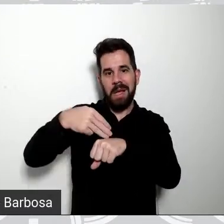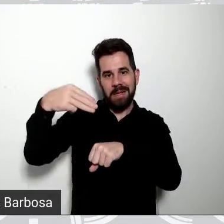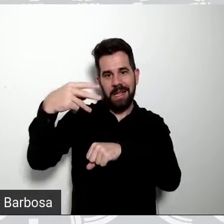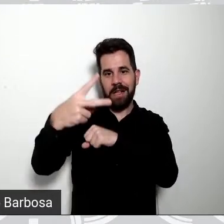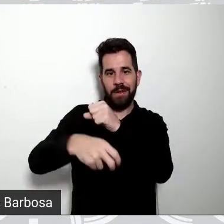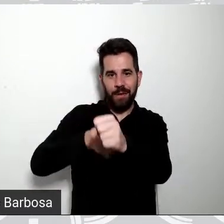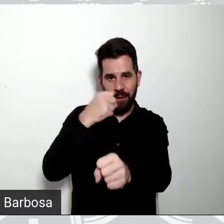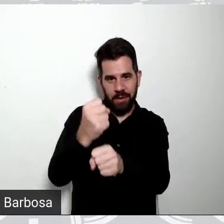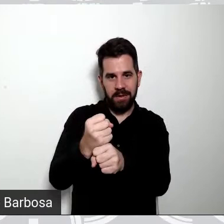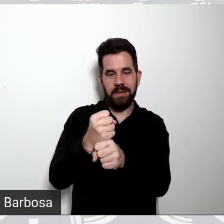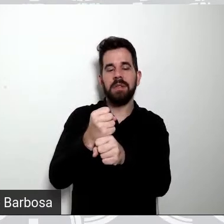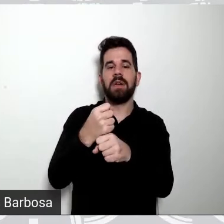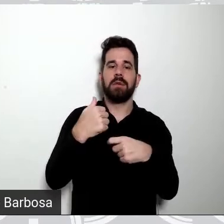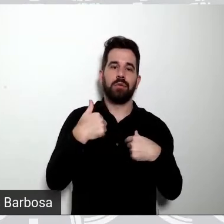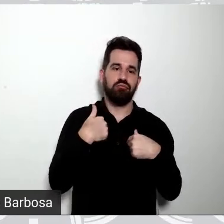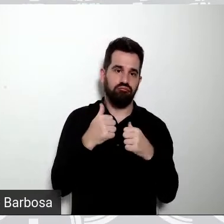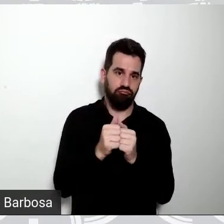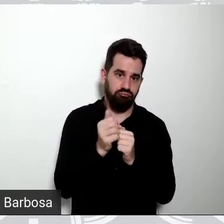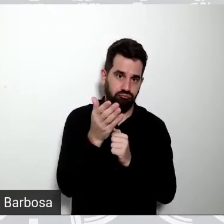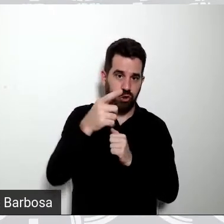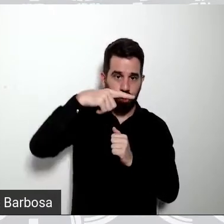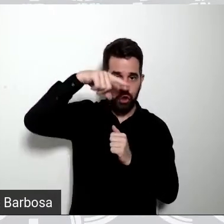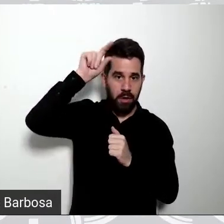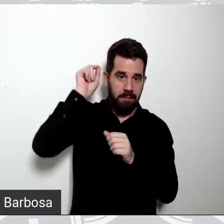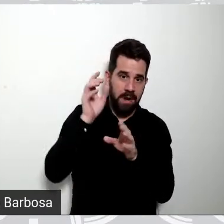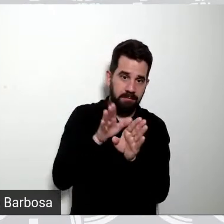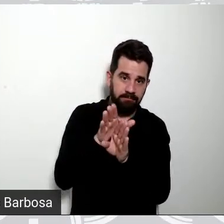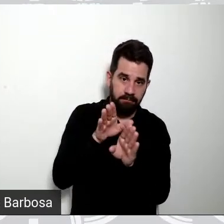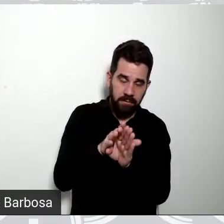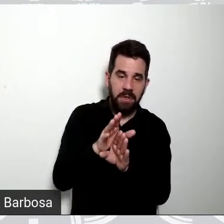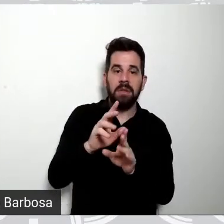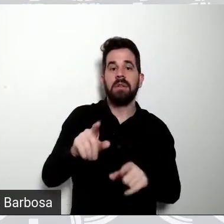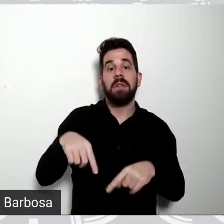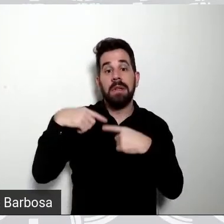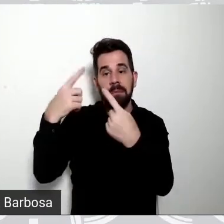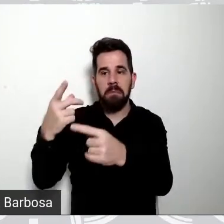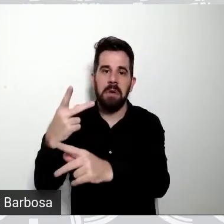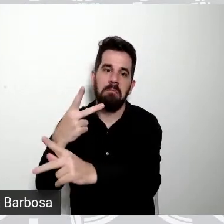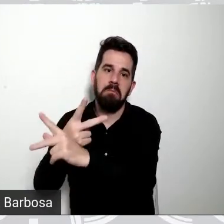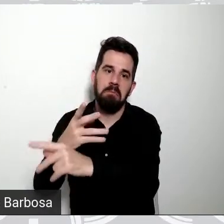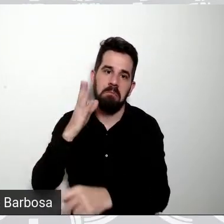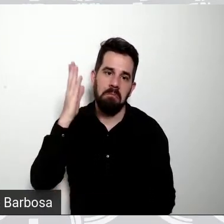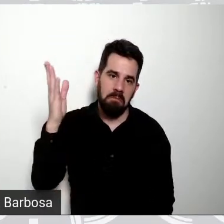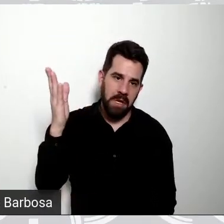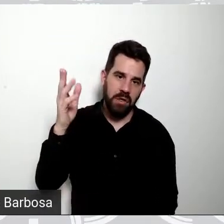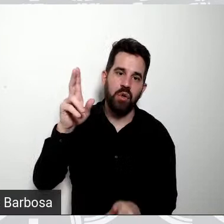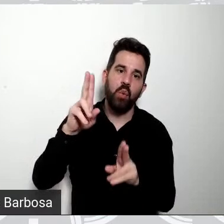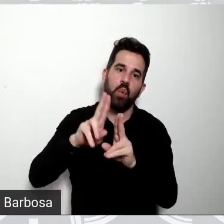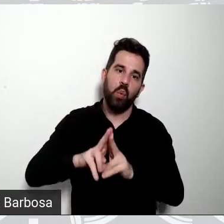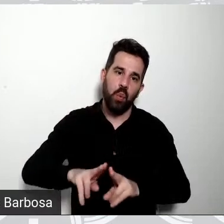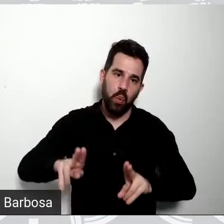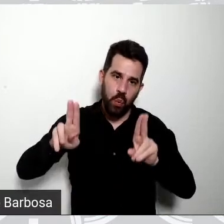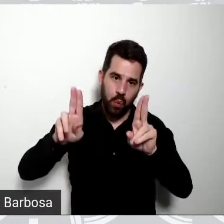Tem a Eliane. A Eliane, esqueci agora o sobrenome dela,